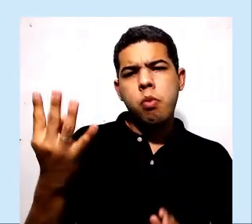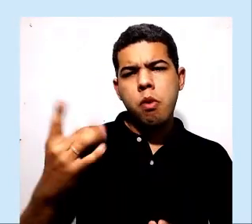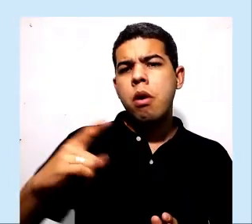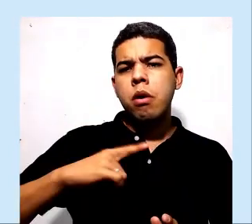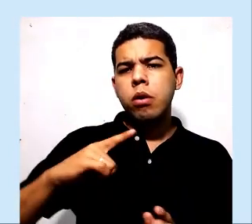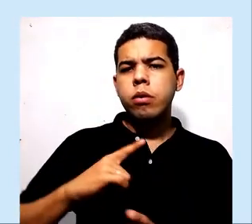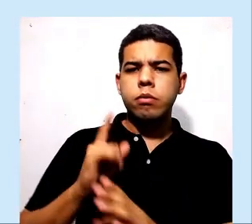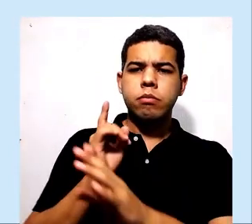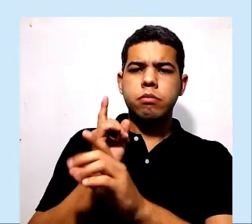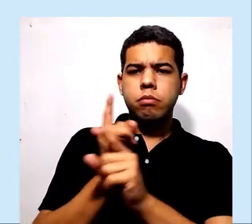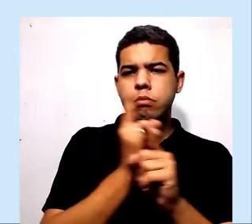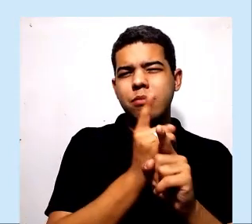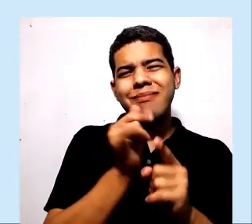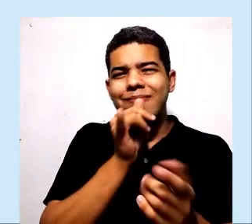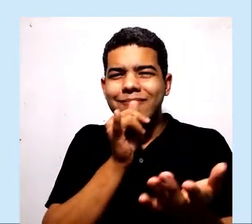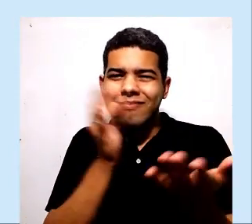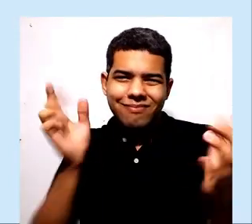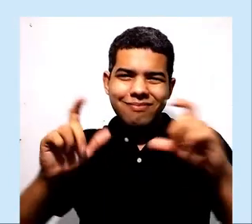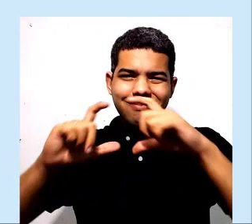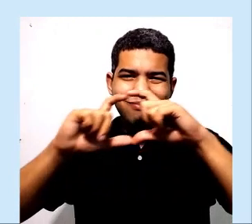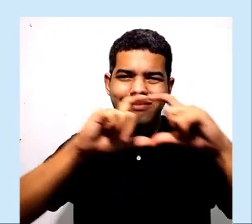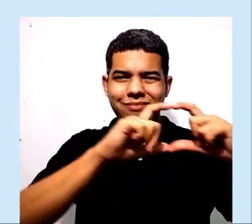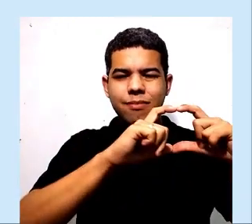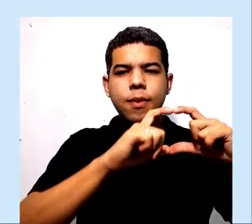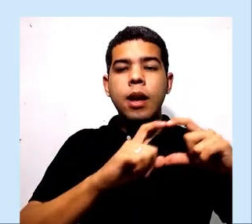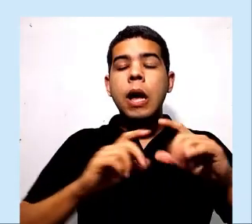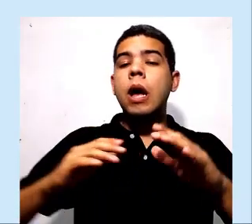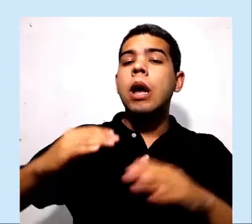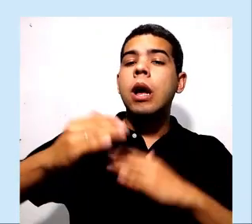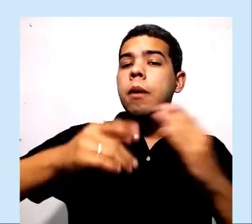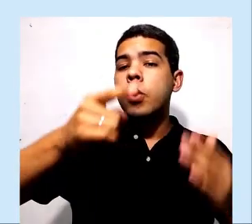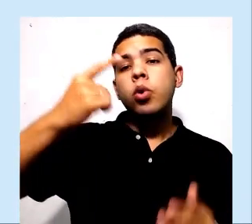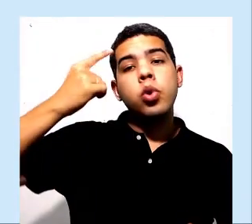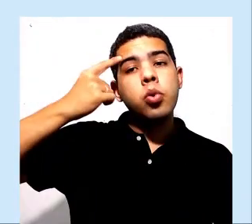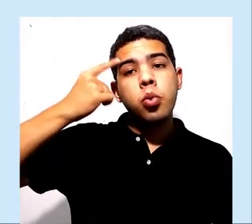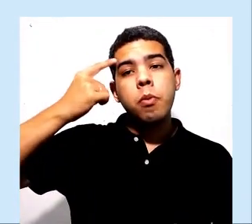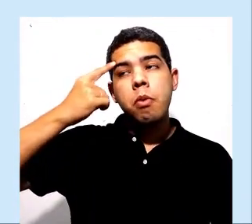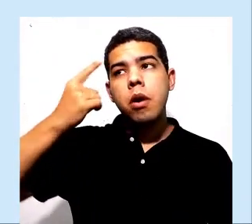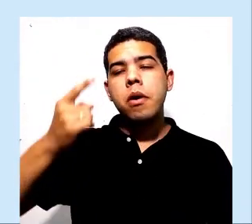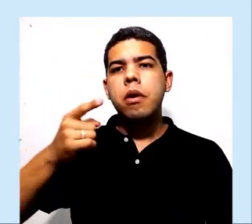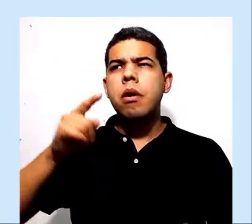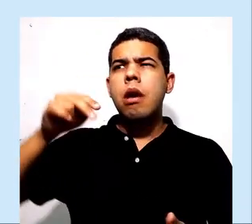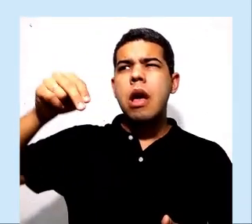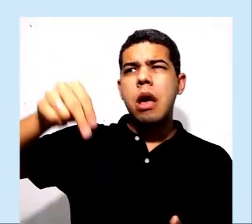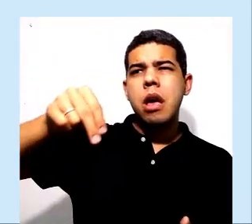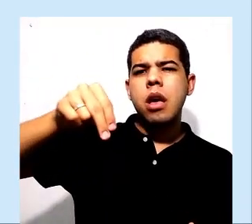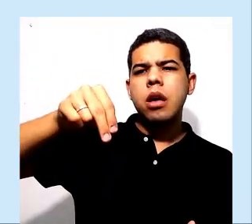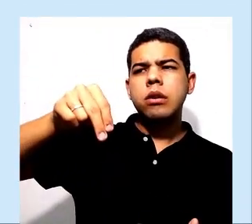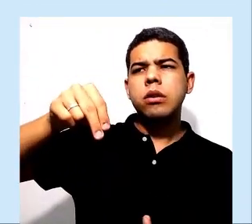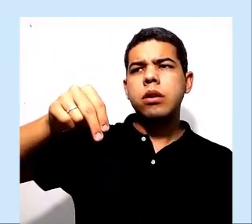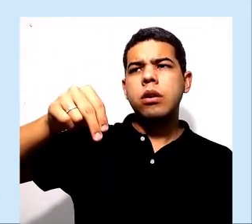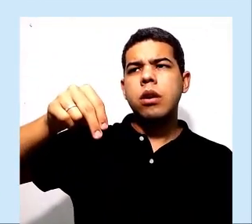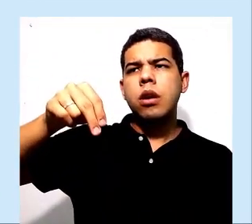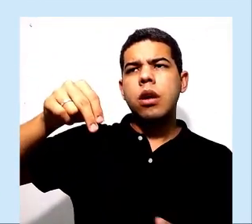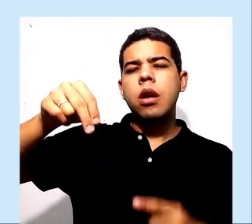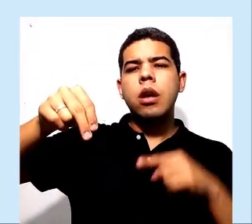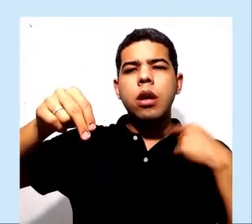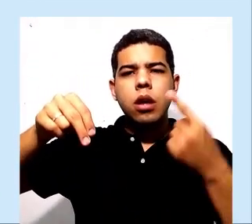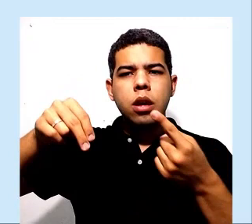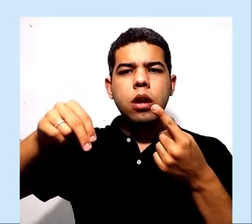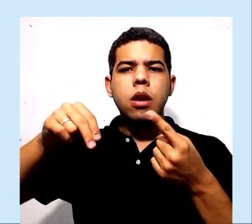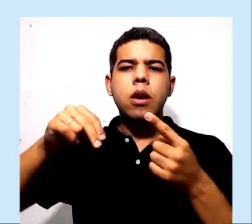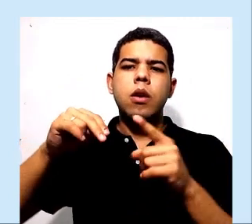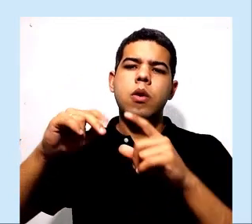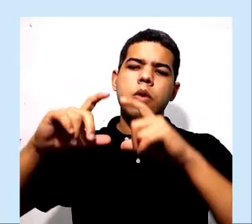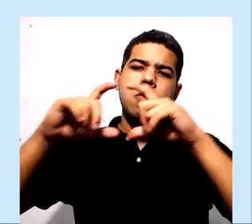quantidades, nesse exemplo, de quadradinho. Depois você vai fazer o passo que você pensou. Eu vou escolher o n, depois a posição